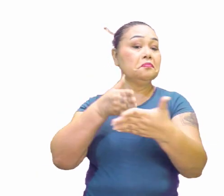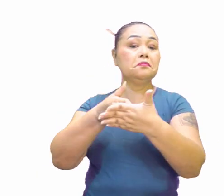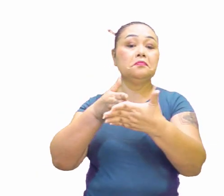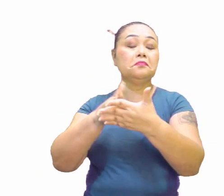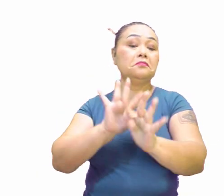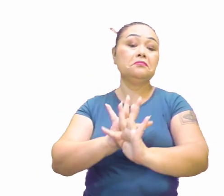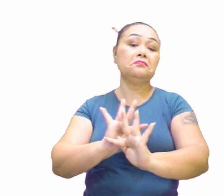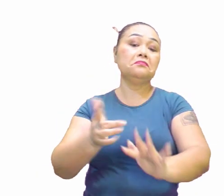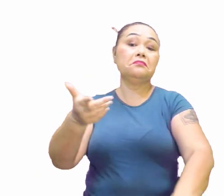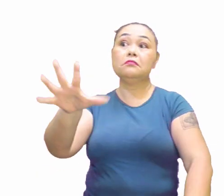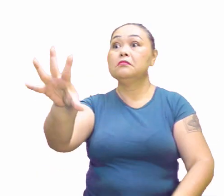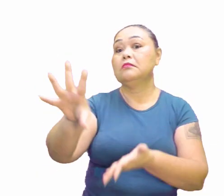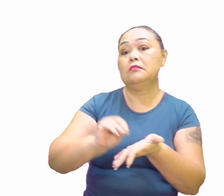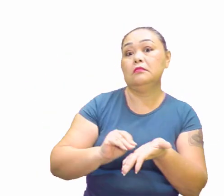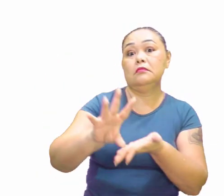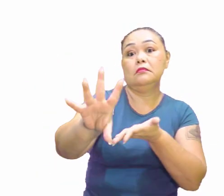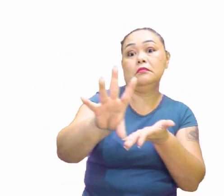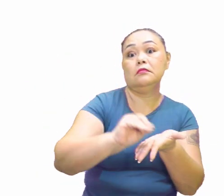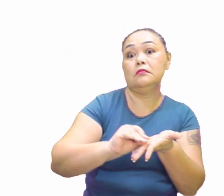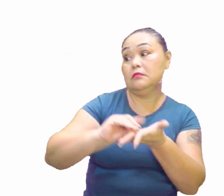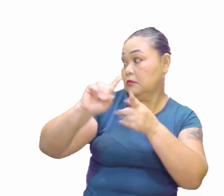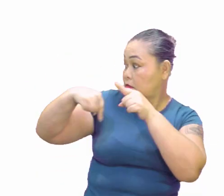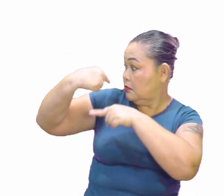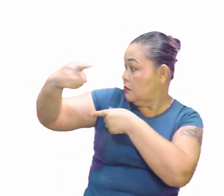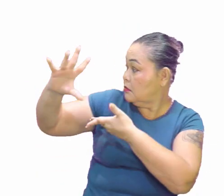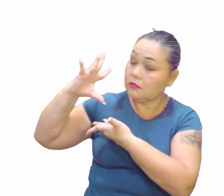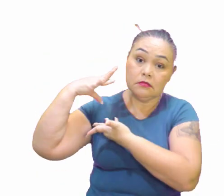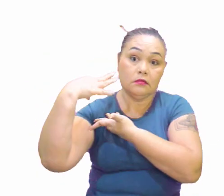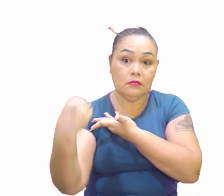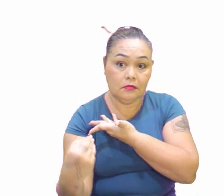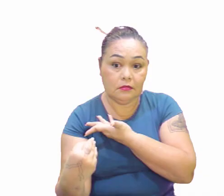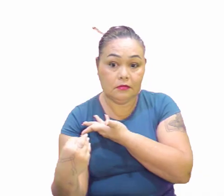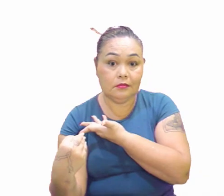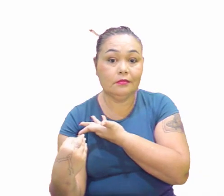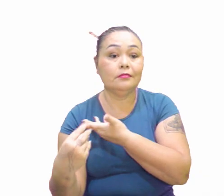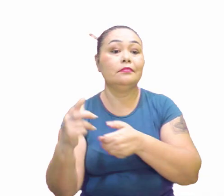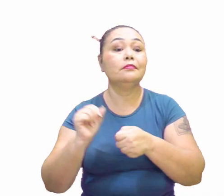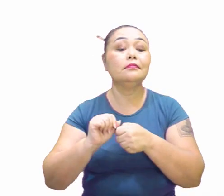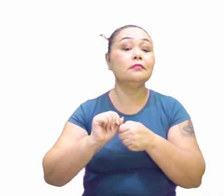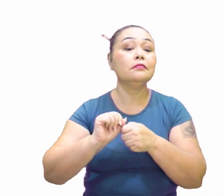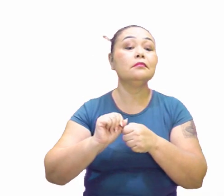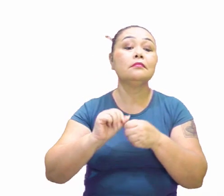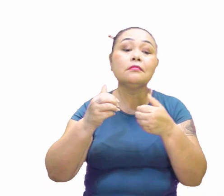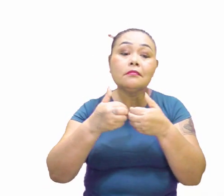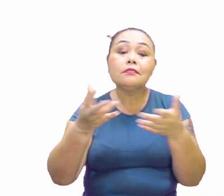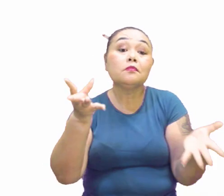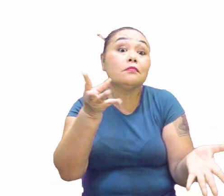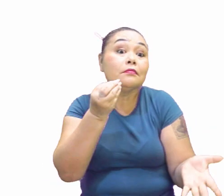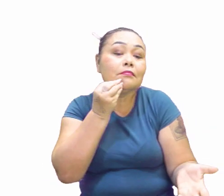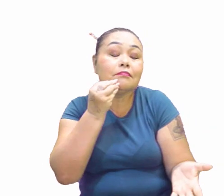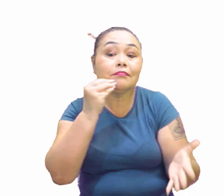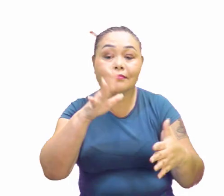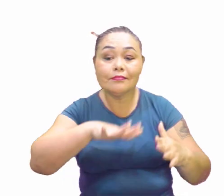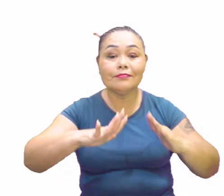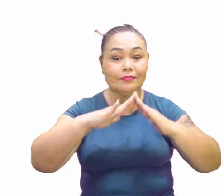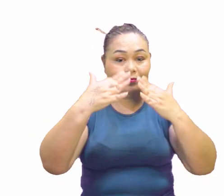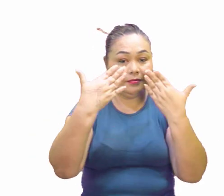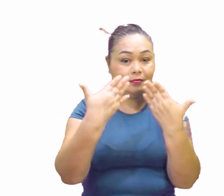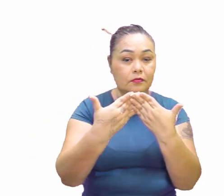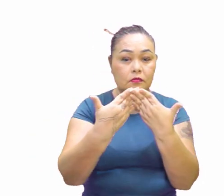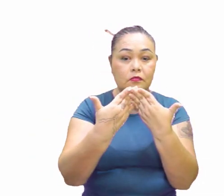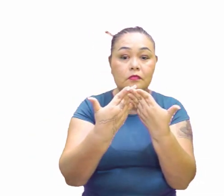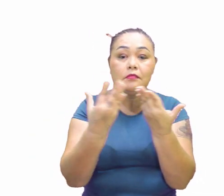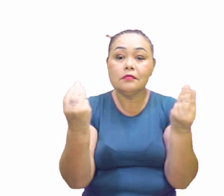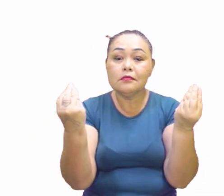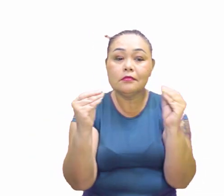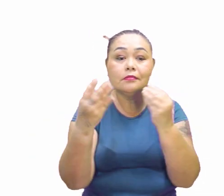limitando simplesmente a repetir o que outras gerações fizeram. Deve-se oportunizar na escola